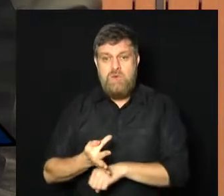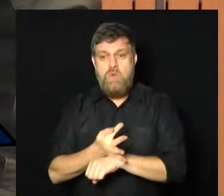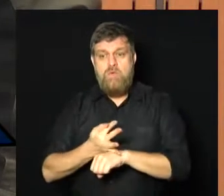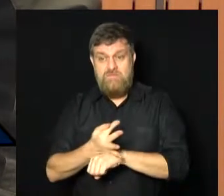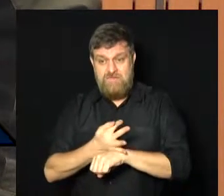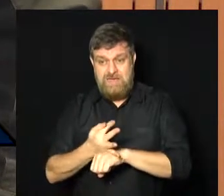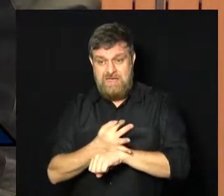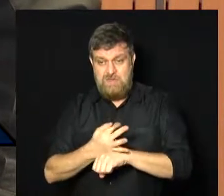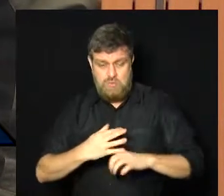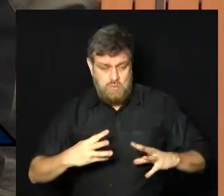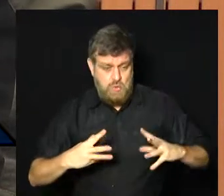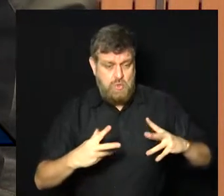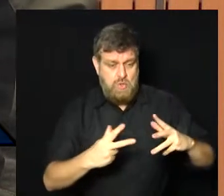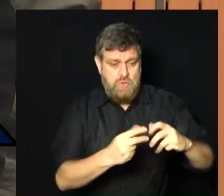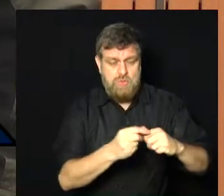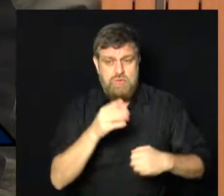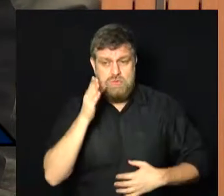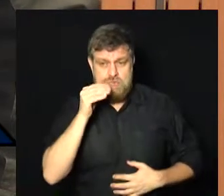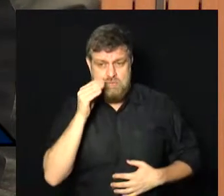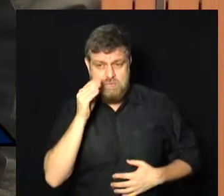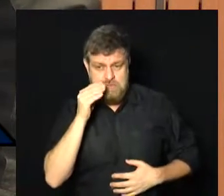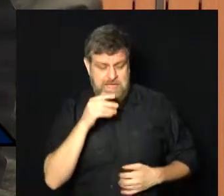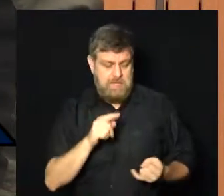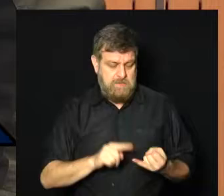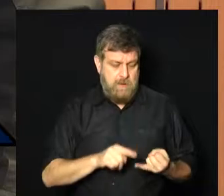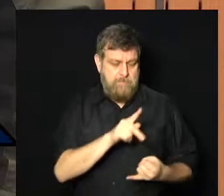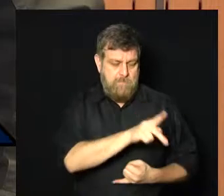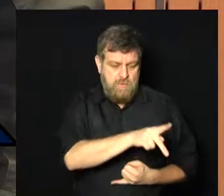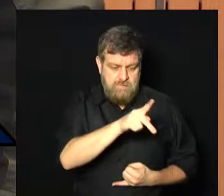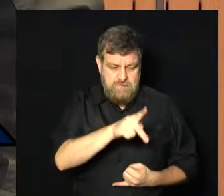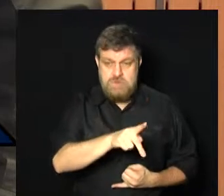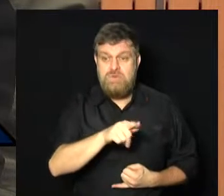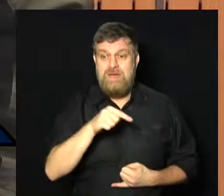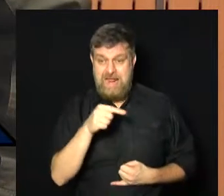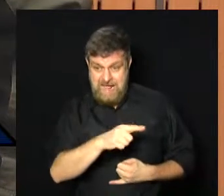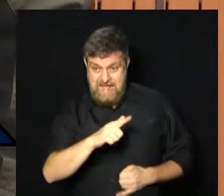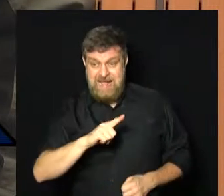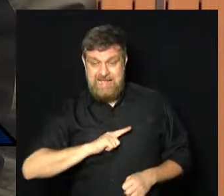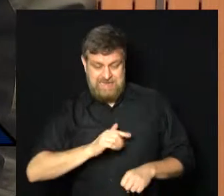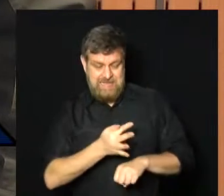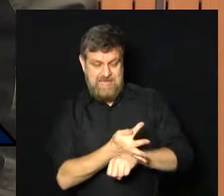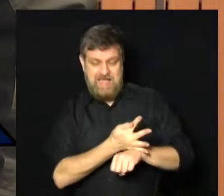Enquanto todos os outros, para os professores, possuem um recesso